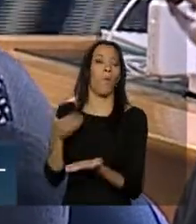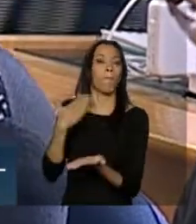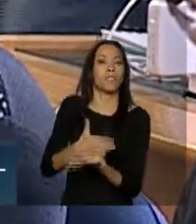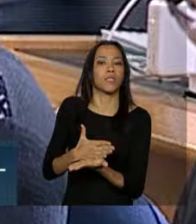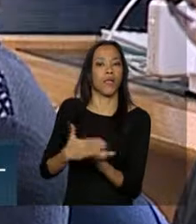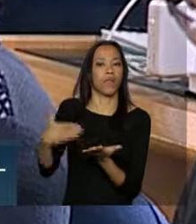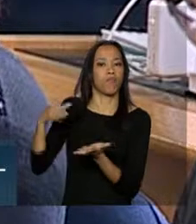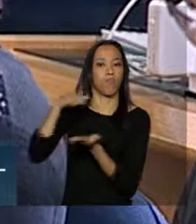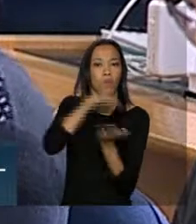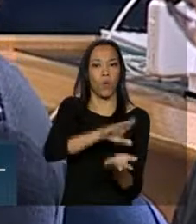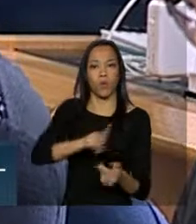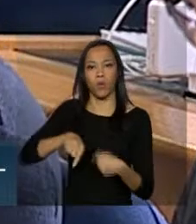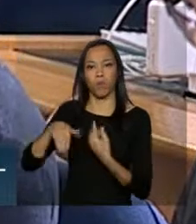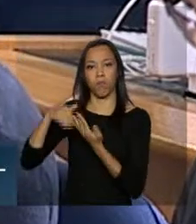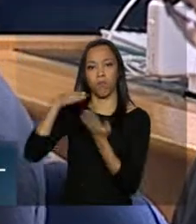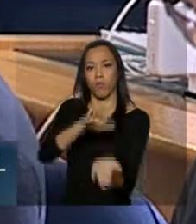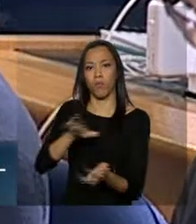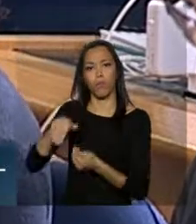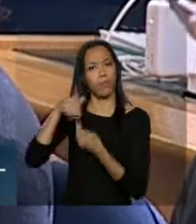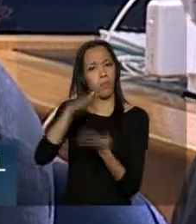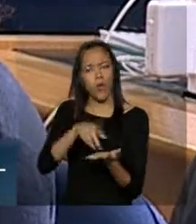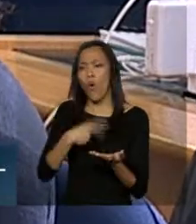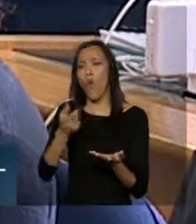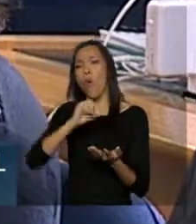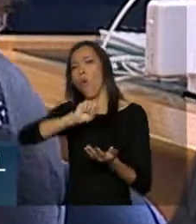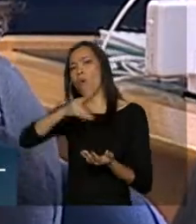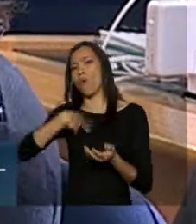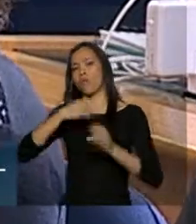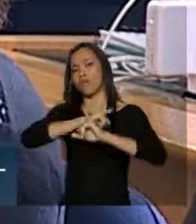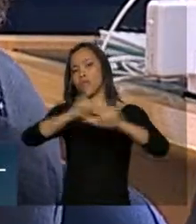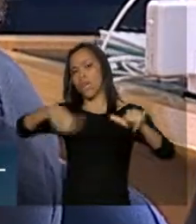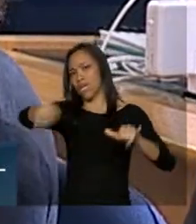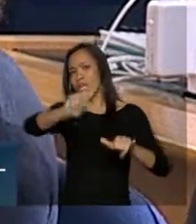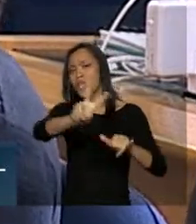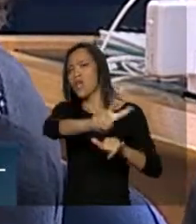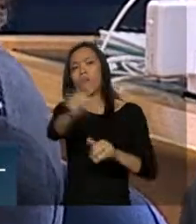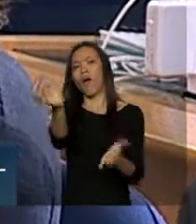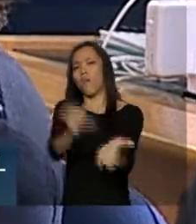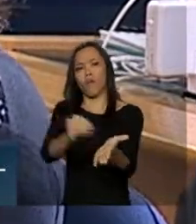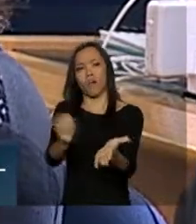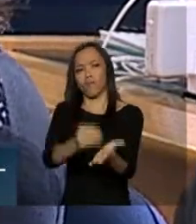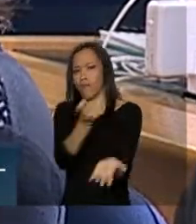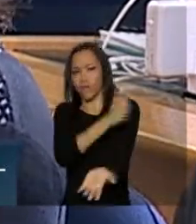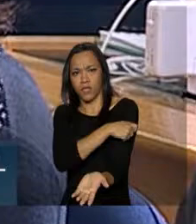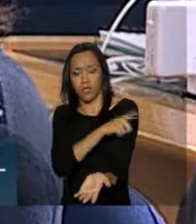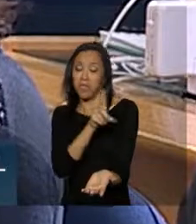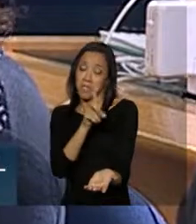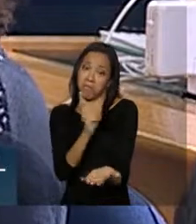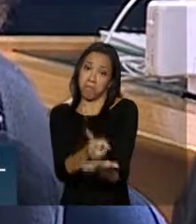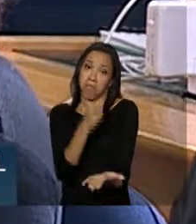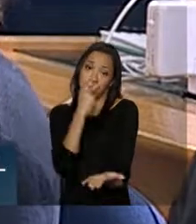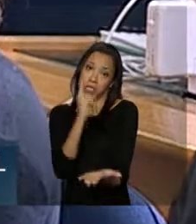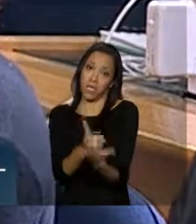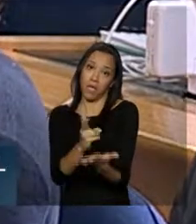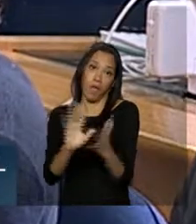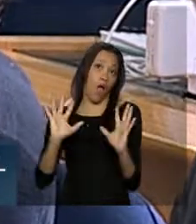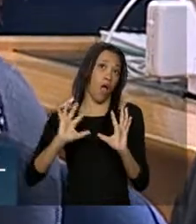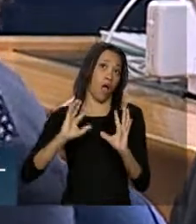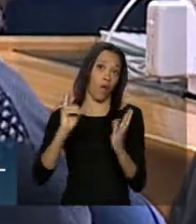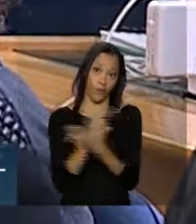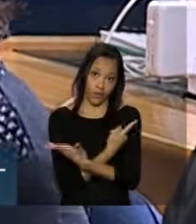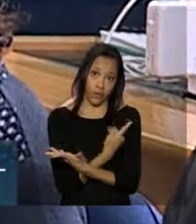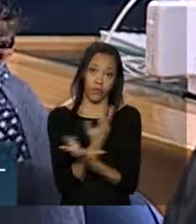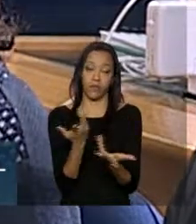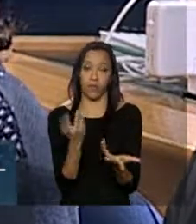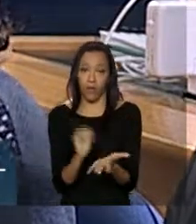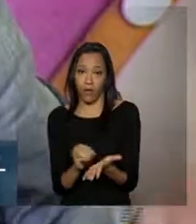população de que não vai faltar vacina, porque isso acaba sempre acontecendo de um jeito ou de outro, num momento ou em outro. Seriam essas dúvidas? Eu vou passar